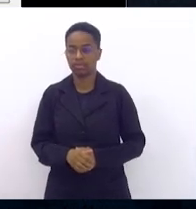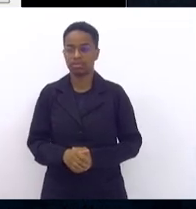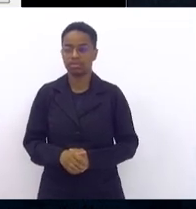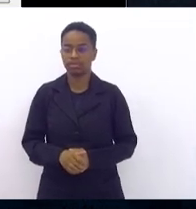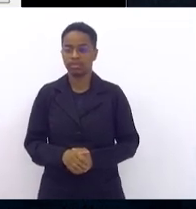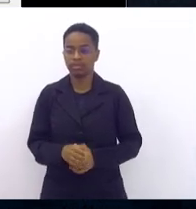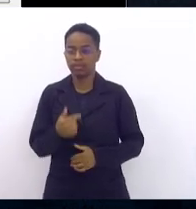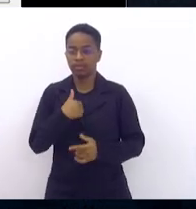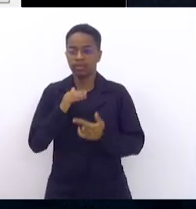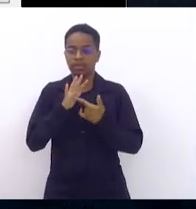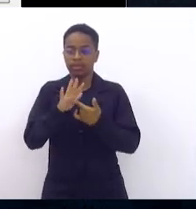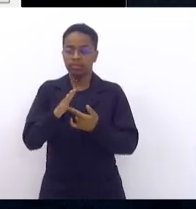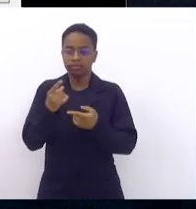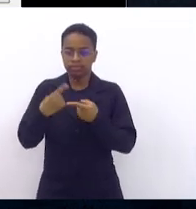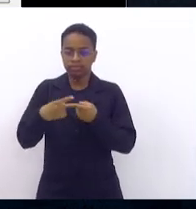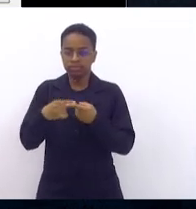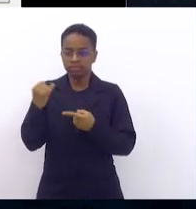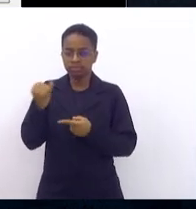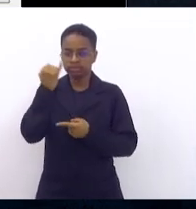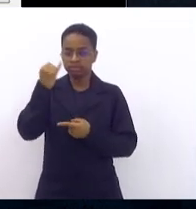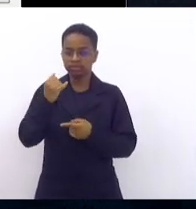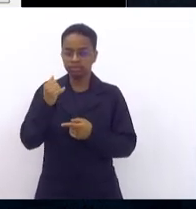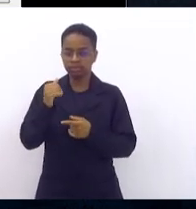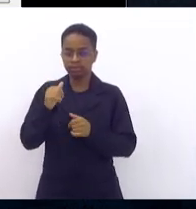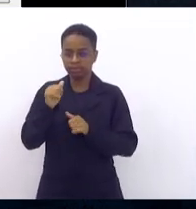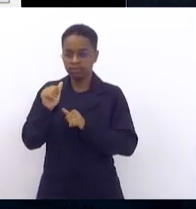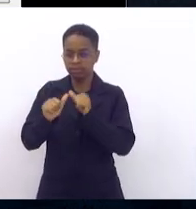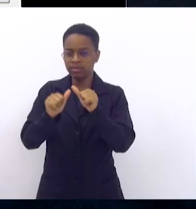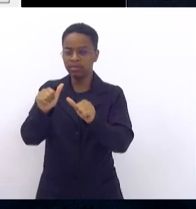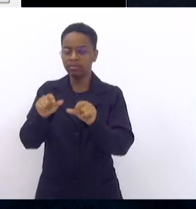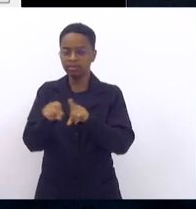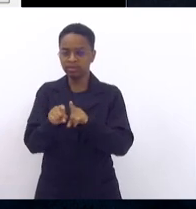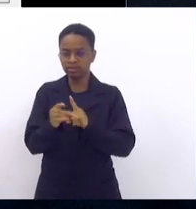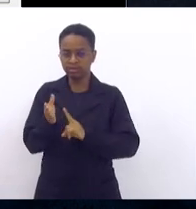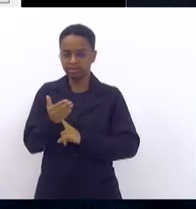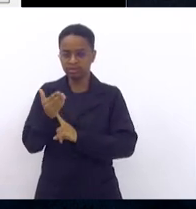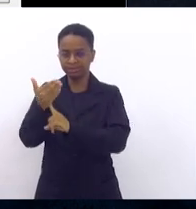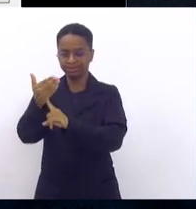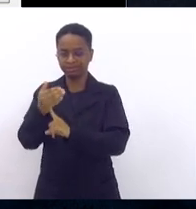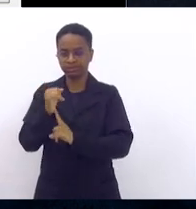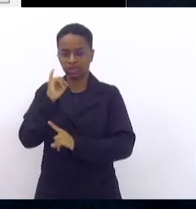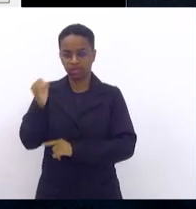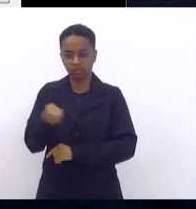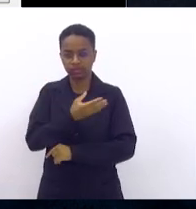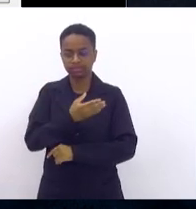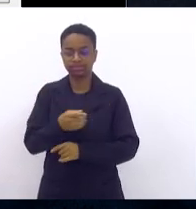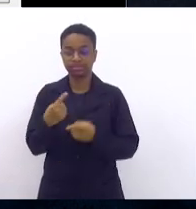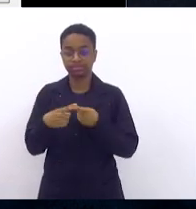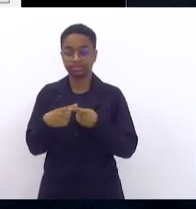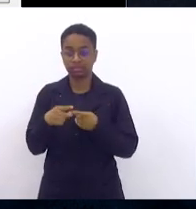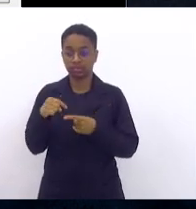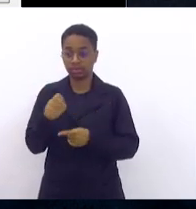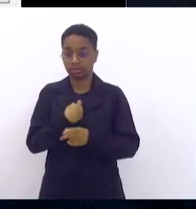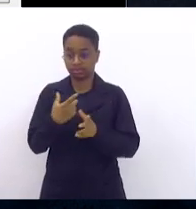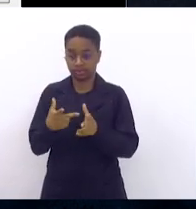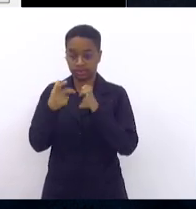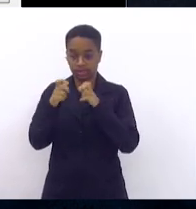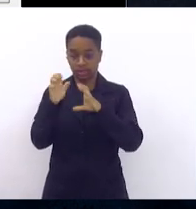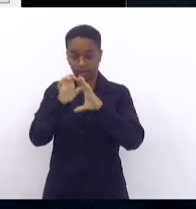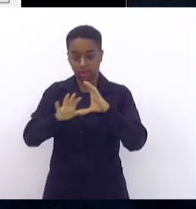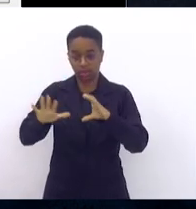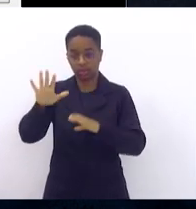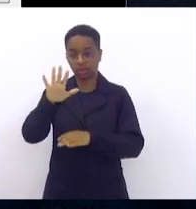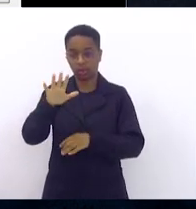o que eu queria destacar porque que é tão importante essa questão de inovação e tecnologia porque quando a gente olha a união europeia que acaba sendo